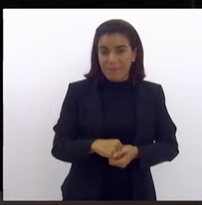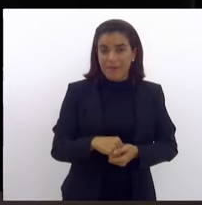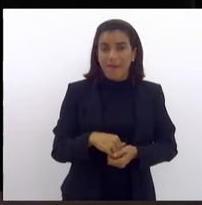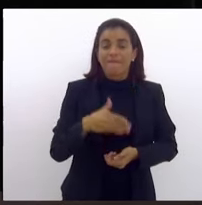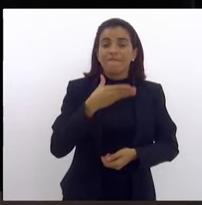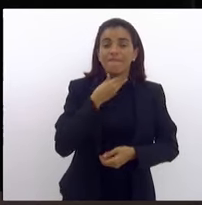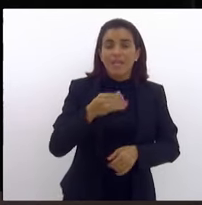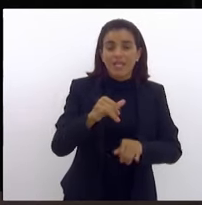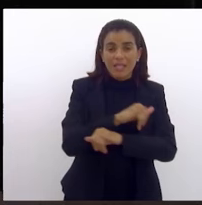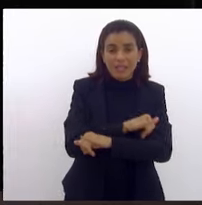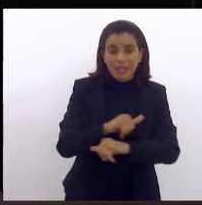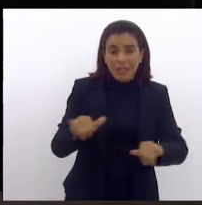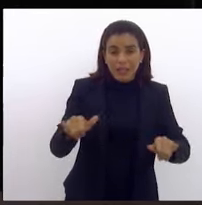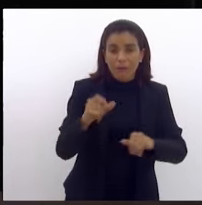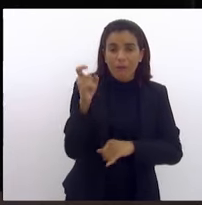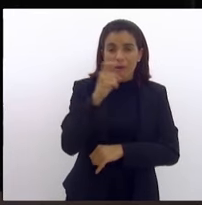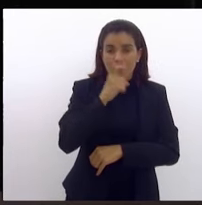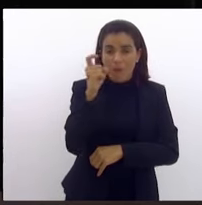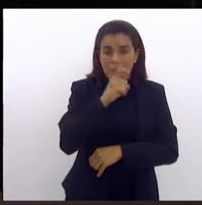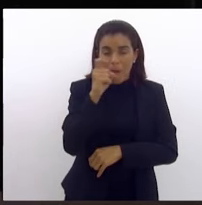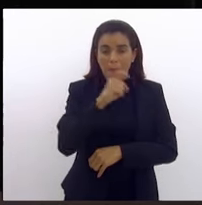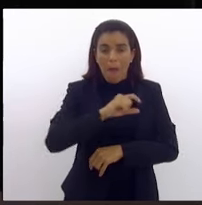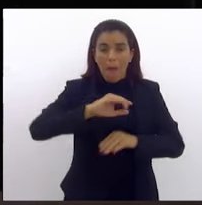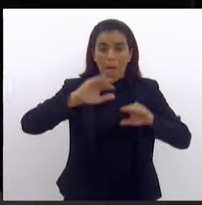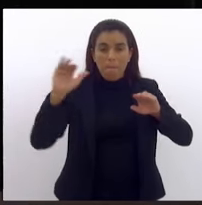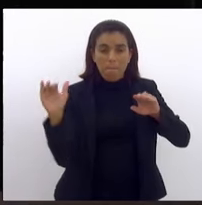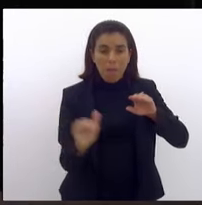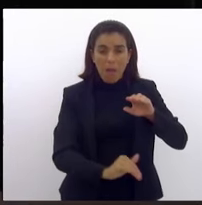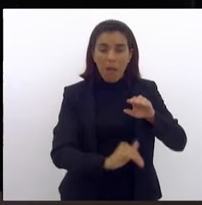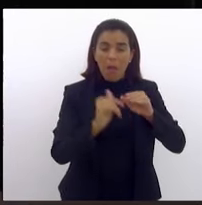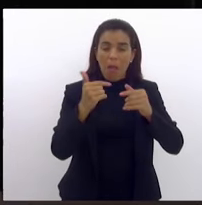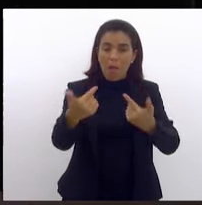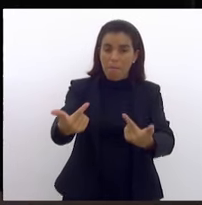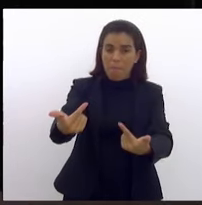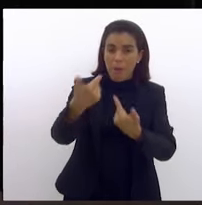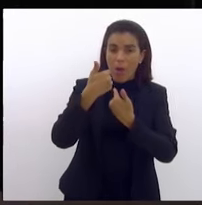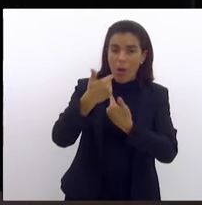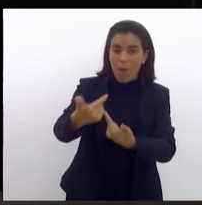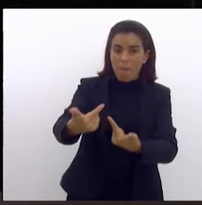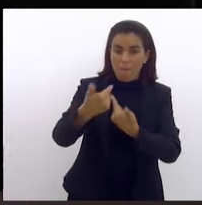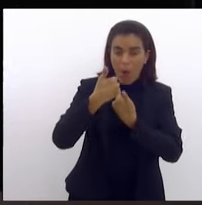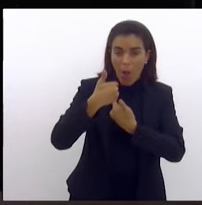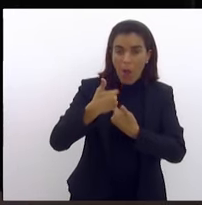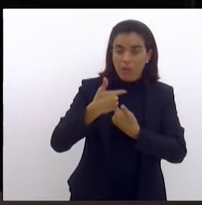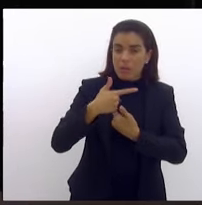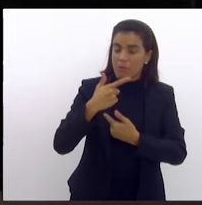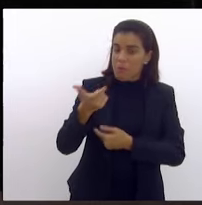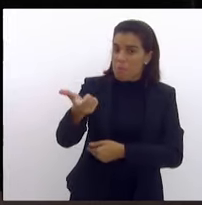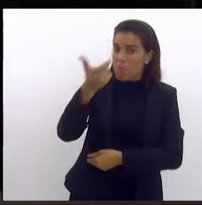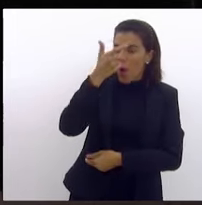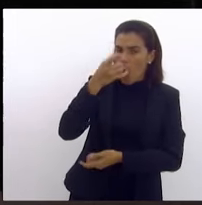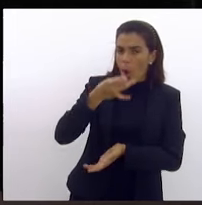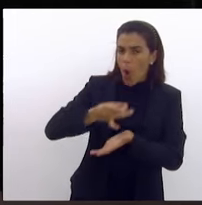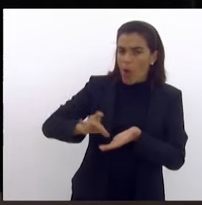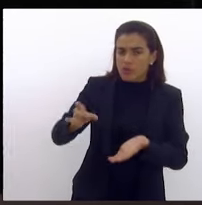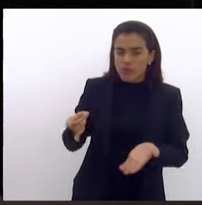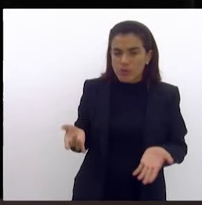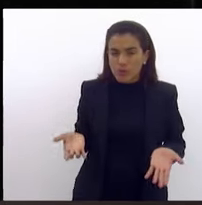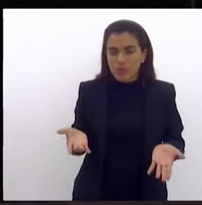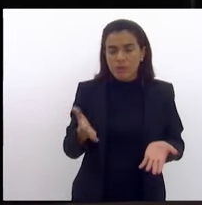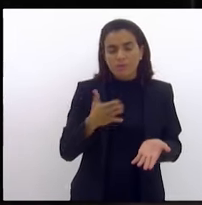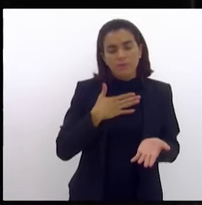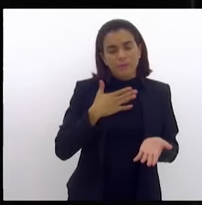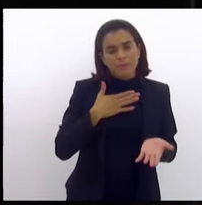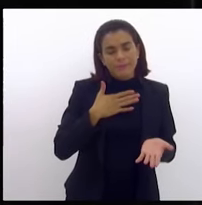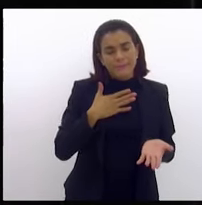news, palavras de baixo escalão, ataques pessoais, destilação de ódio, isso, para